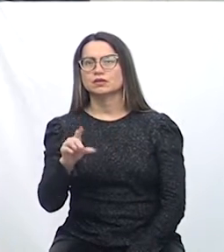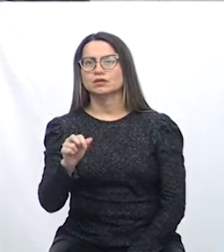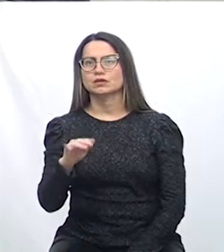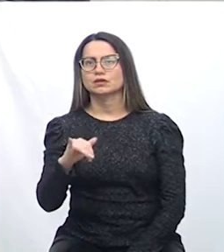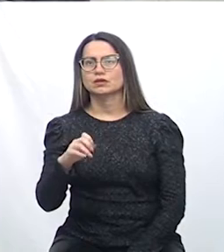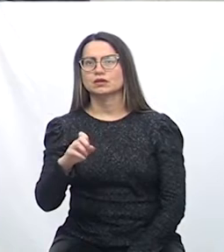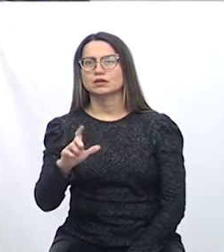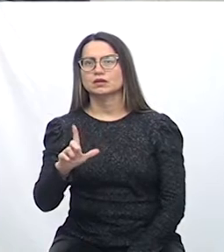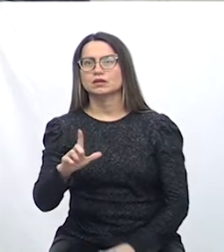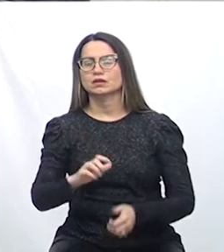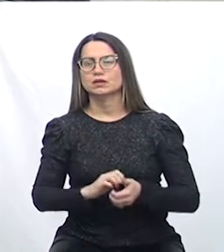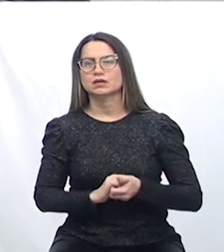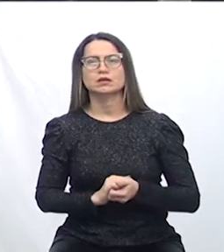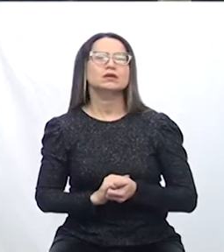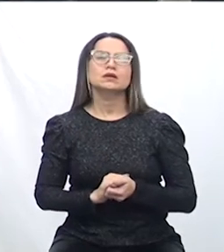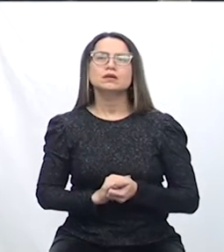Cipriano.